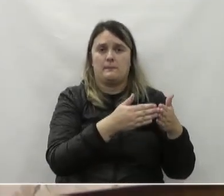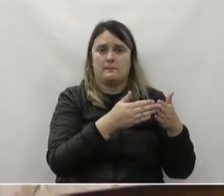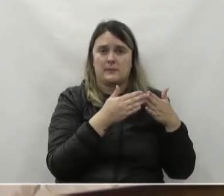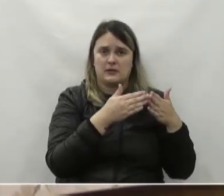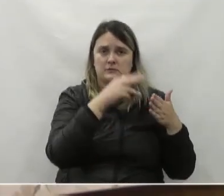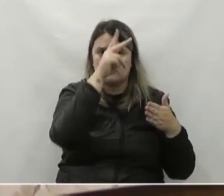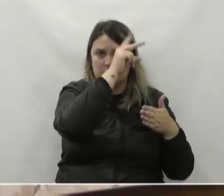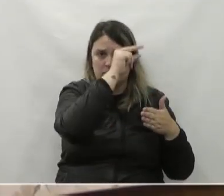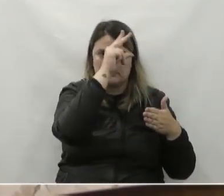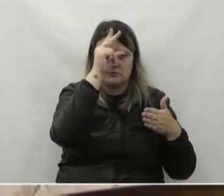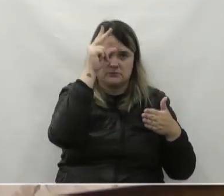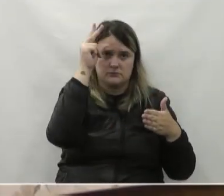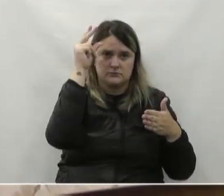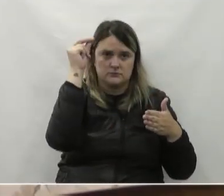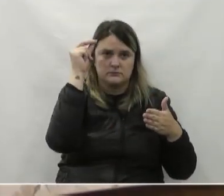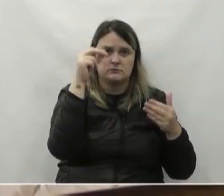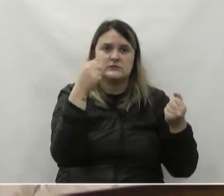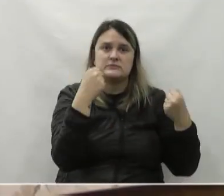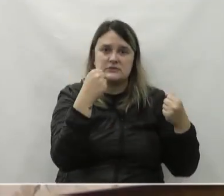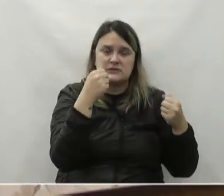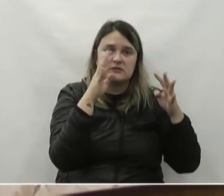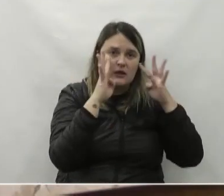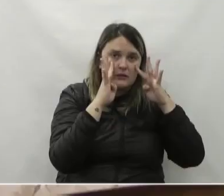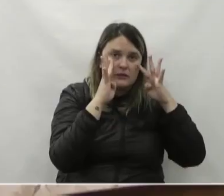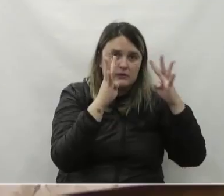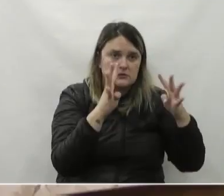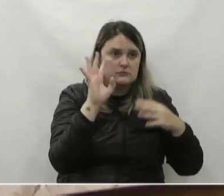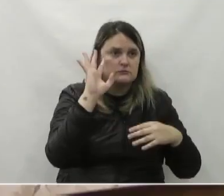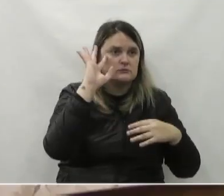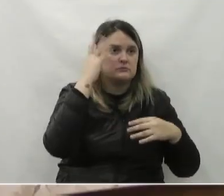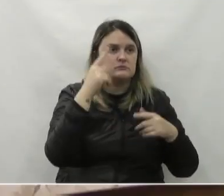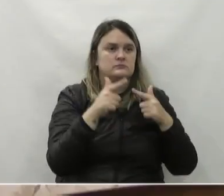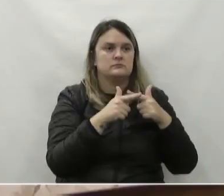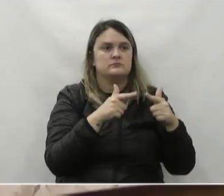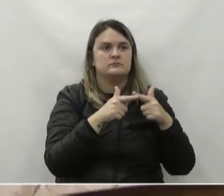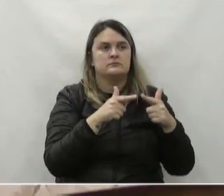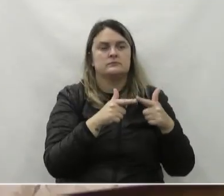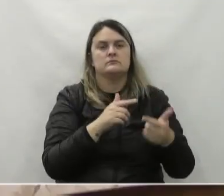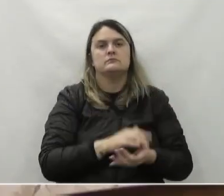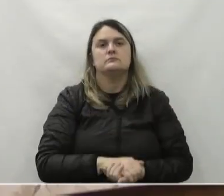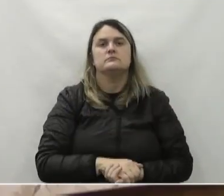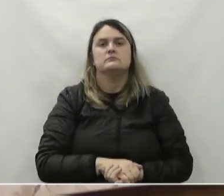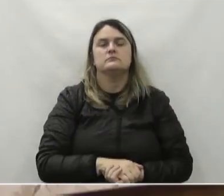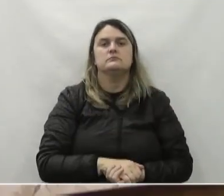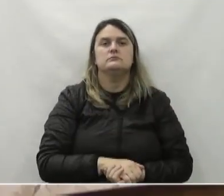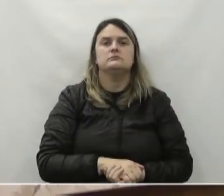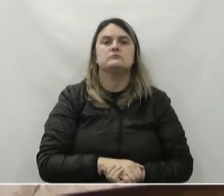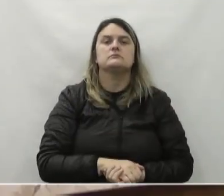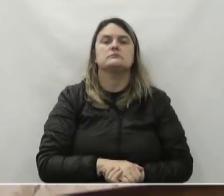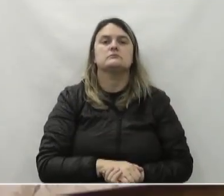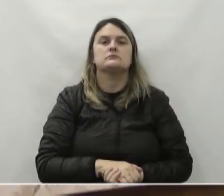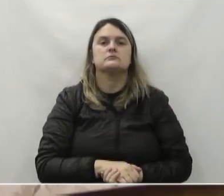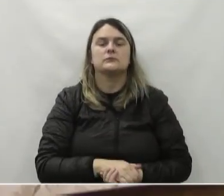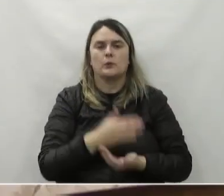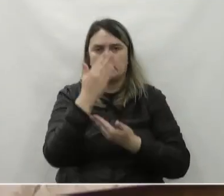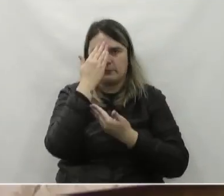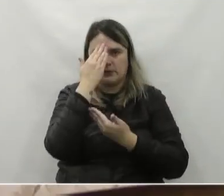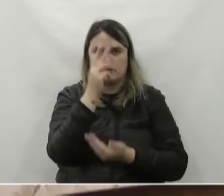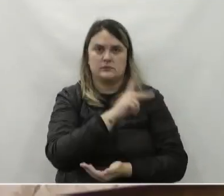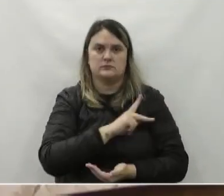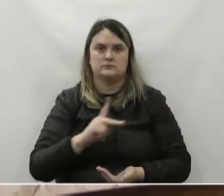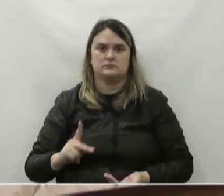ao Executivo que veja com carinho isso aí para nós ver quanto antes aí.